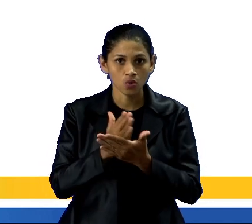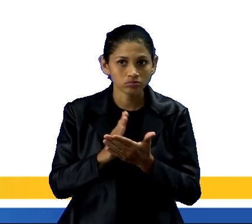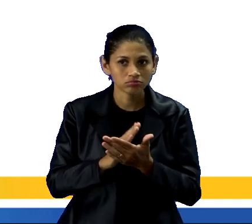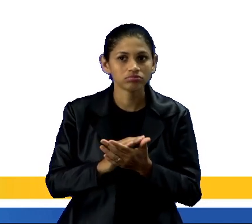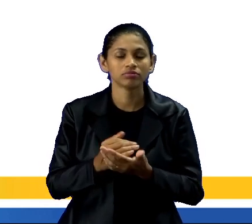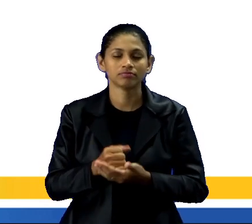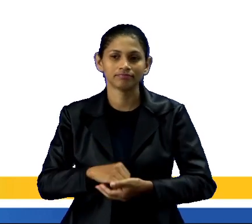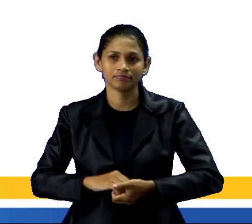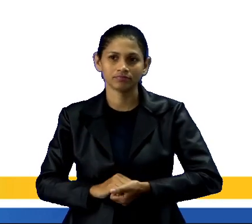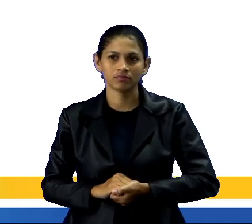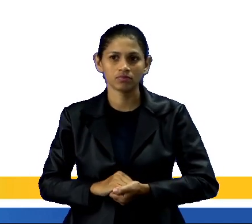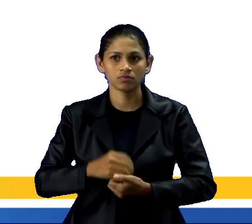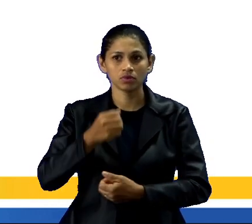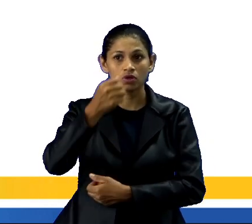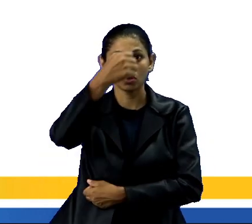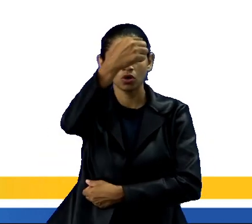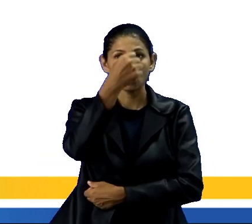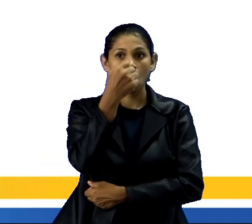só.